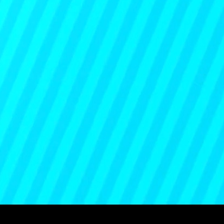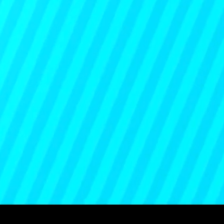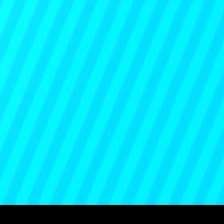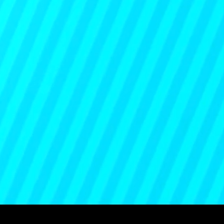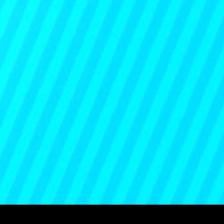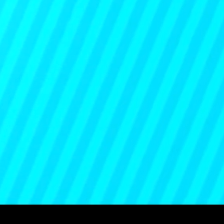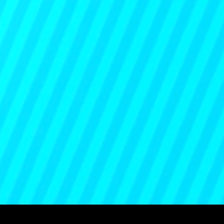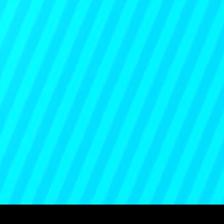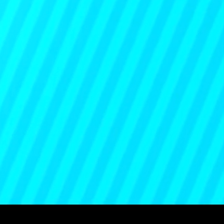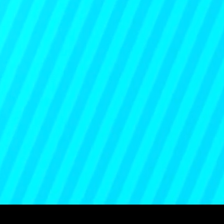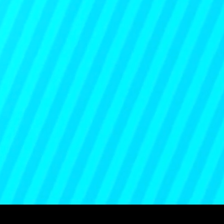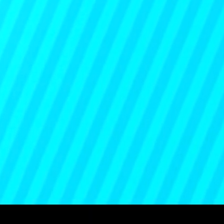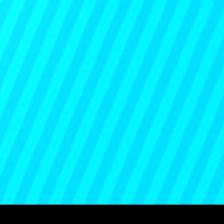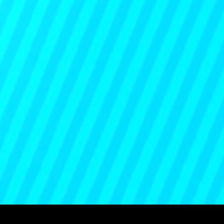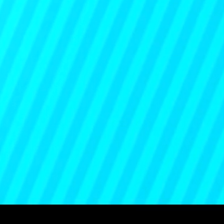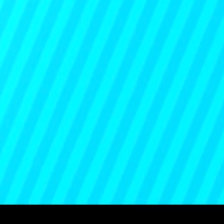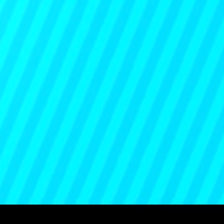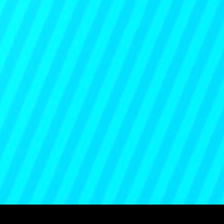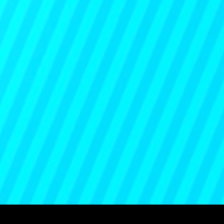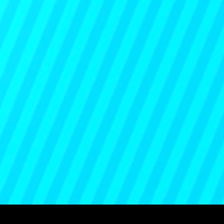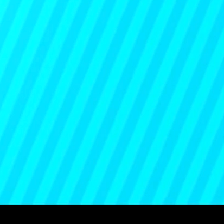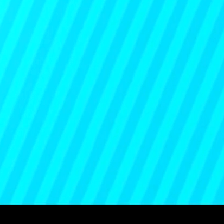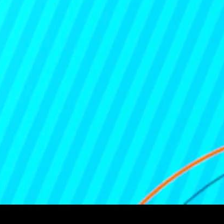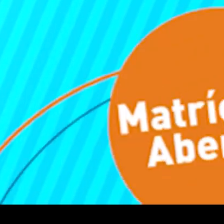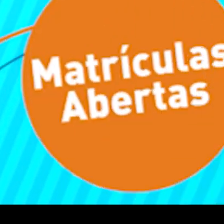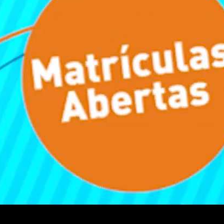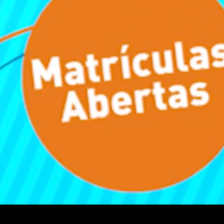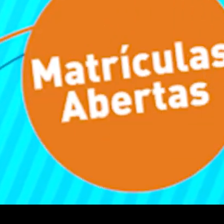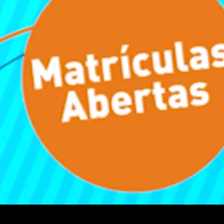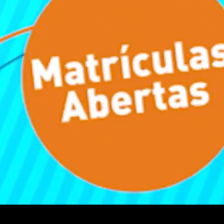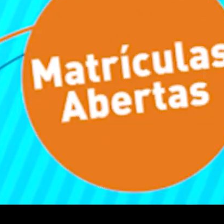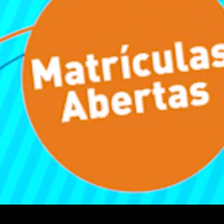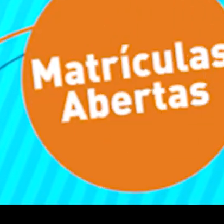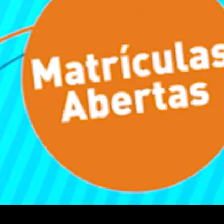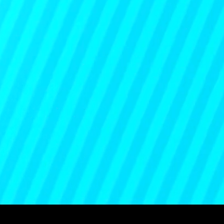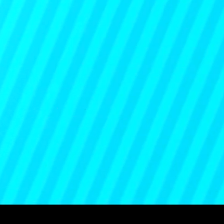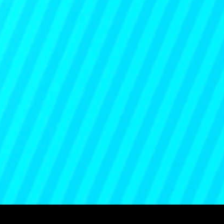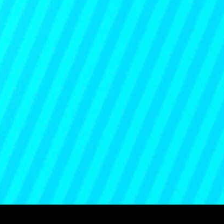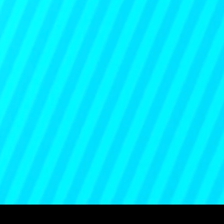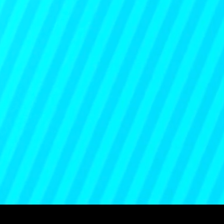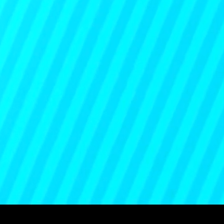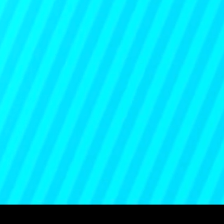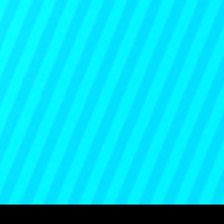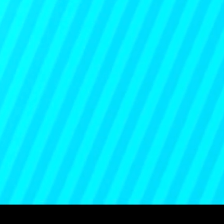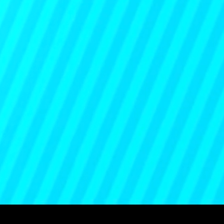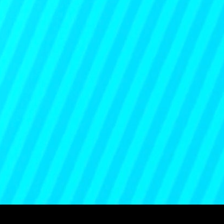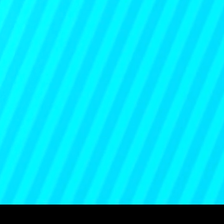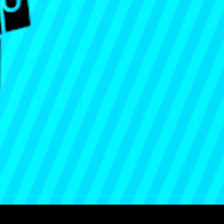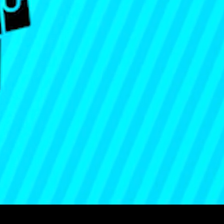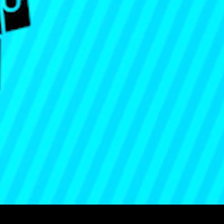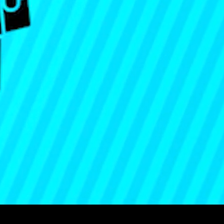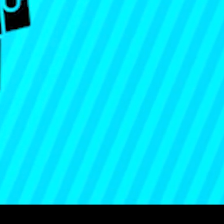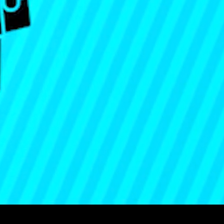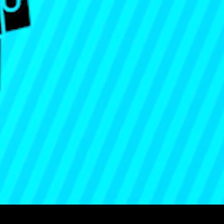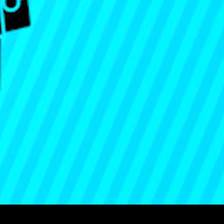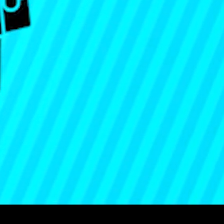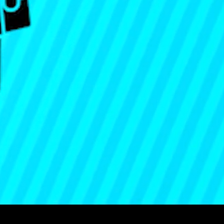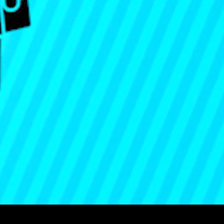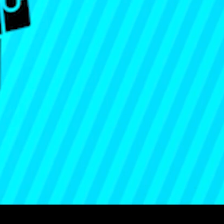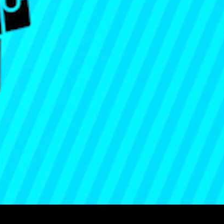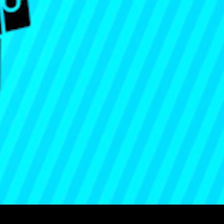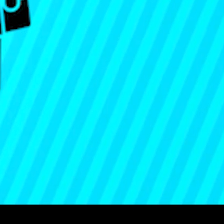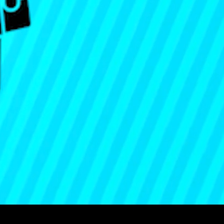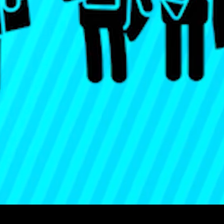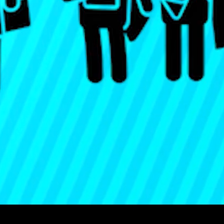A Secretaria Municipal de Educação de Goiânia está com matrículas abertas para a educação de adolescentes, jovens e adultos no período